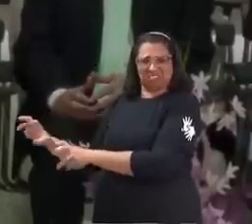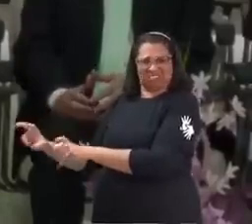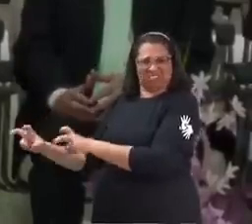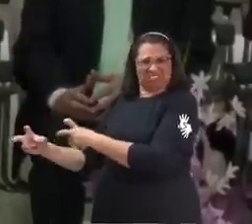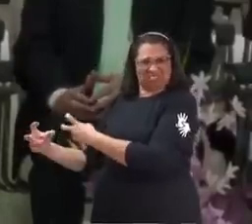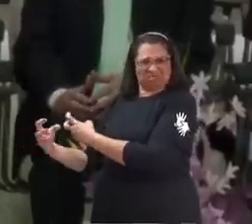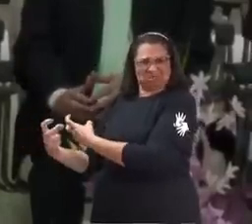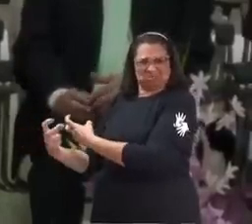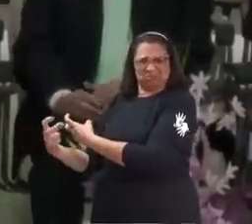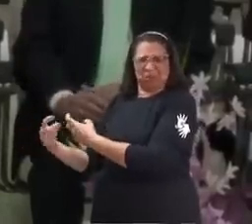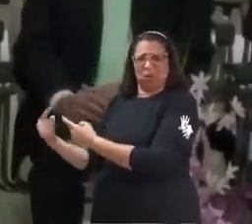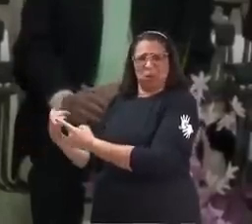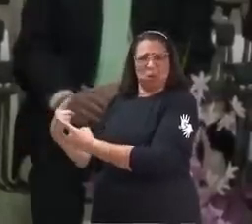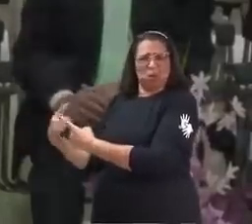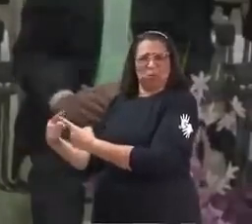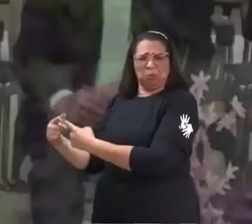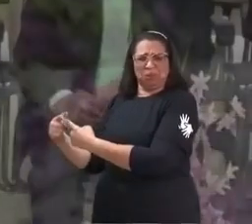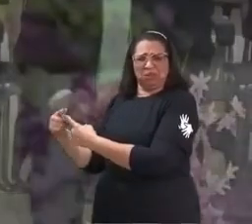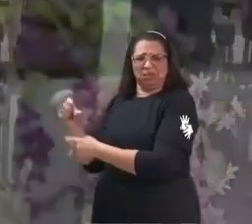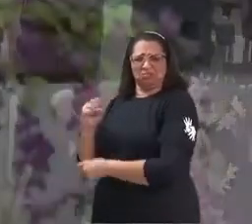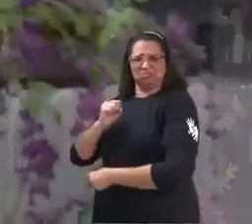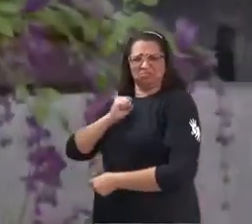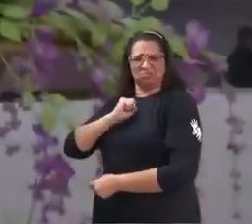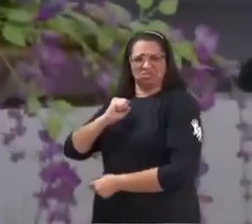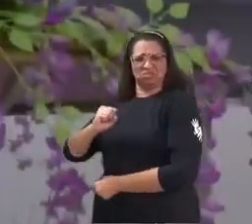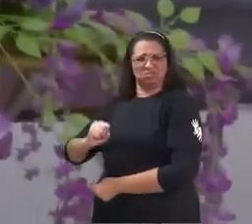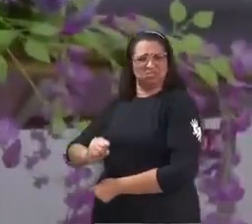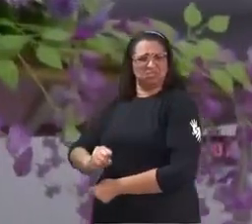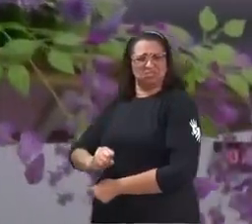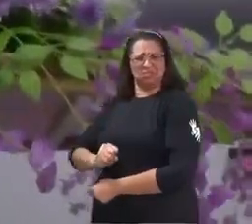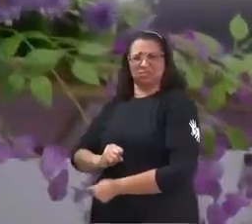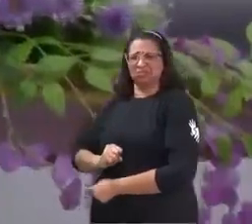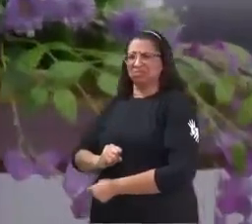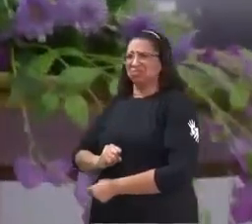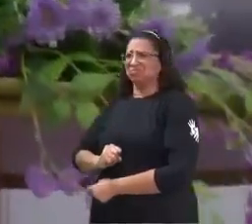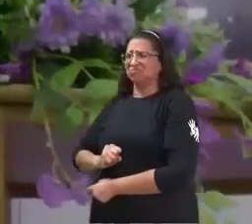Quando os príncipes, os sacerdotes se declinaram.